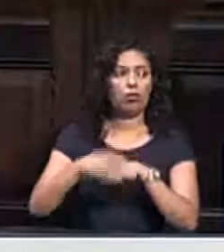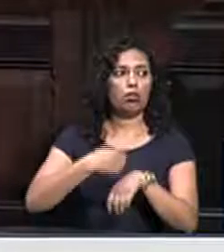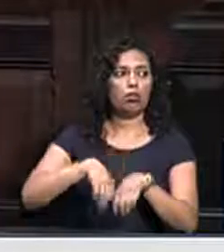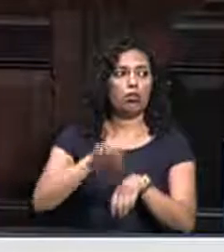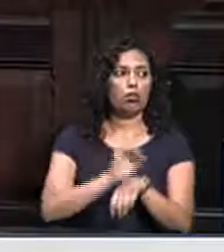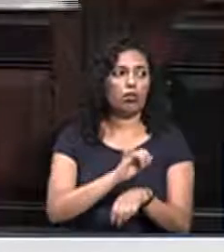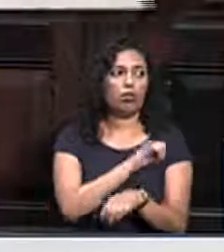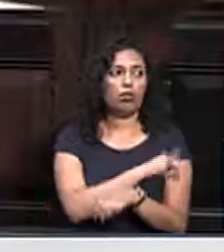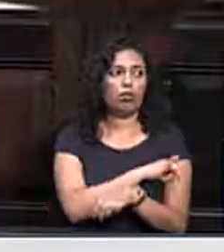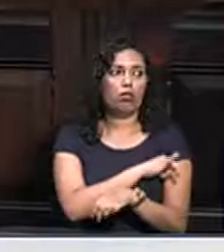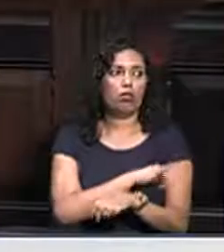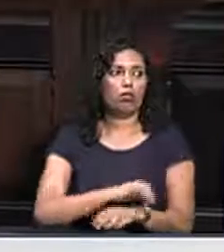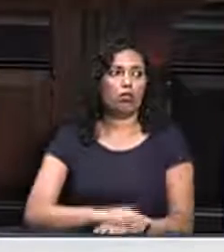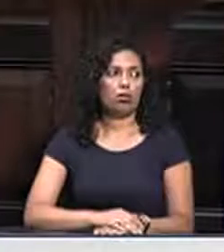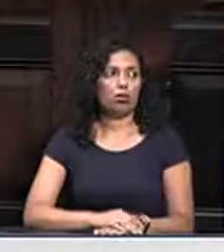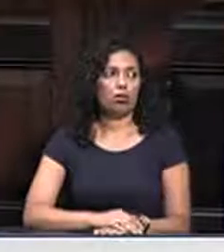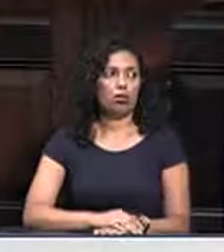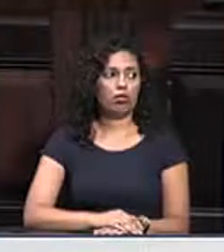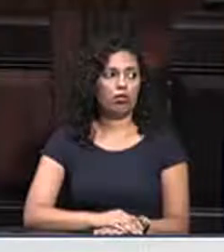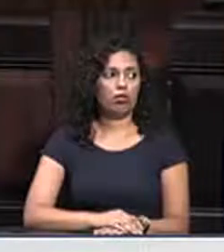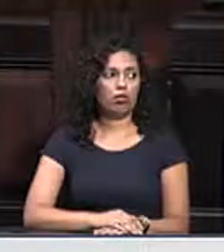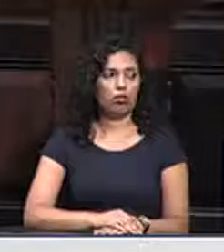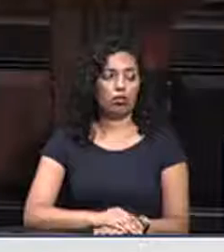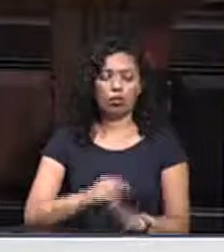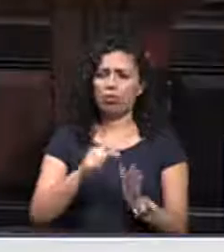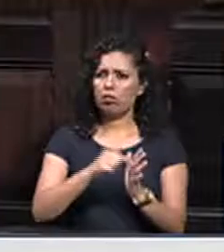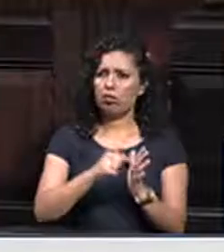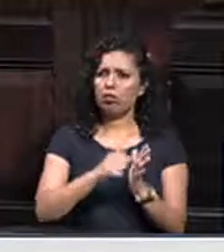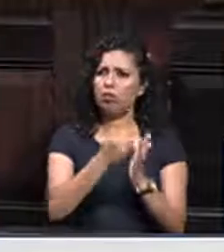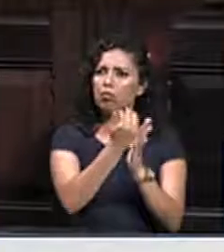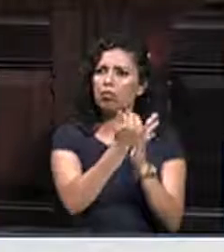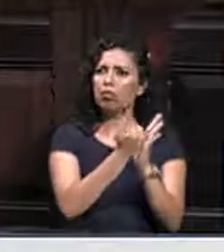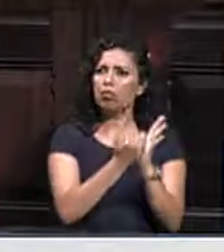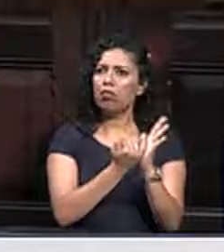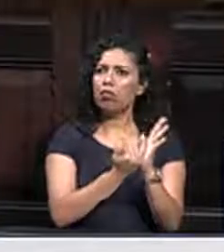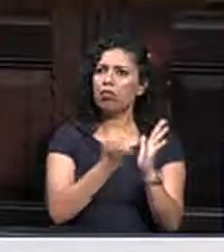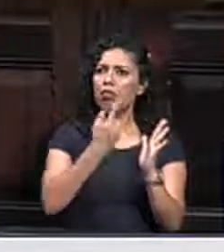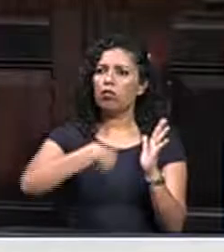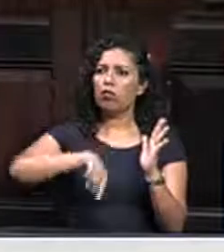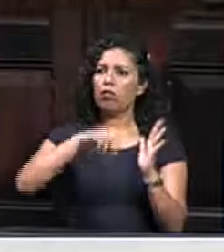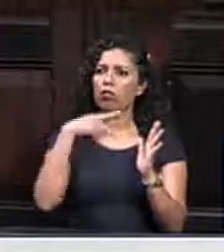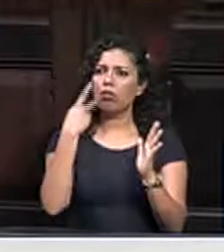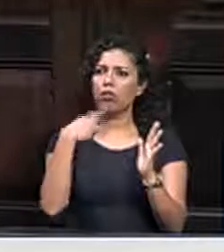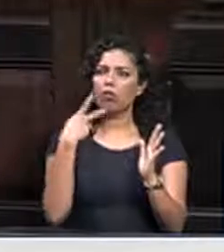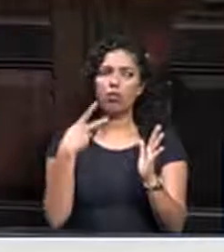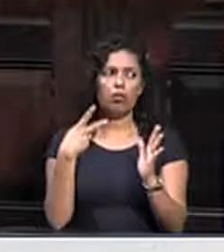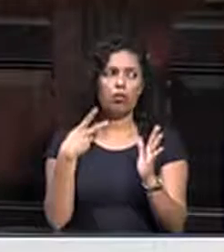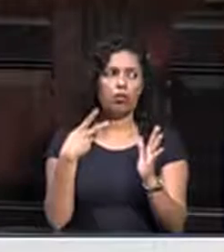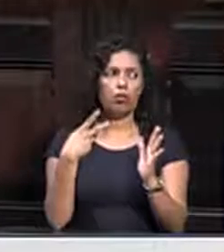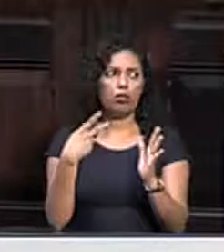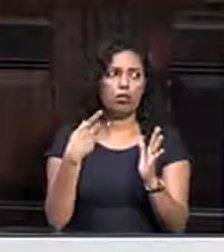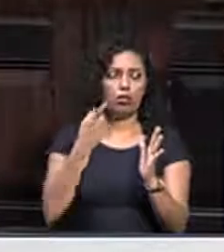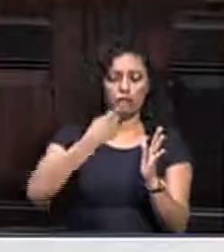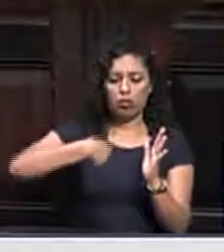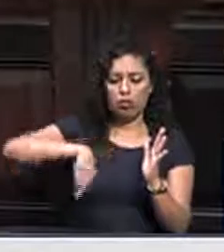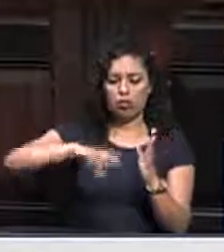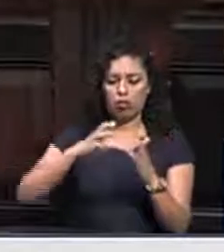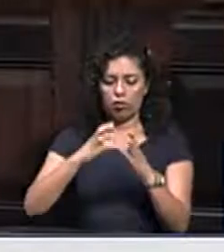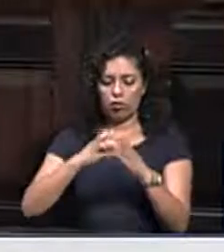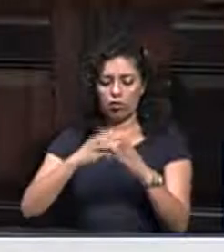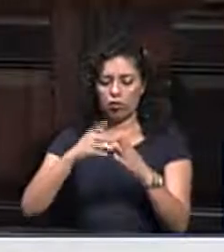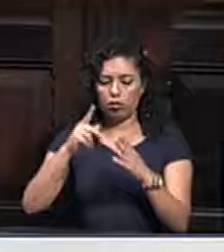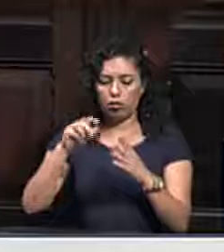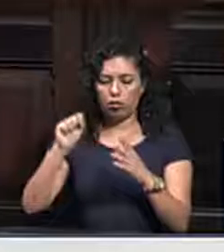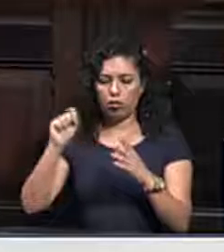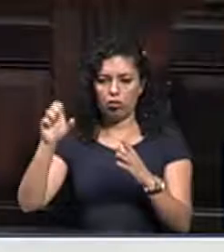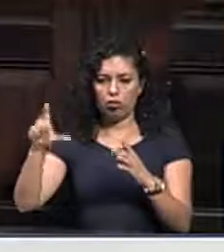Isso daqui é apenas uma justificativa que nós estamos apresentando por que a razão de nós sermos contrários exatamente a